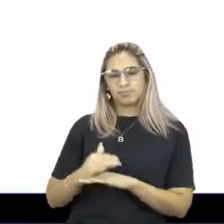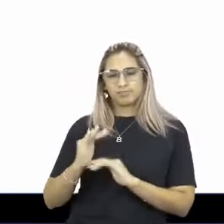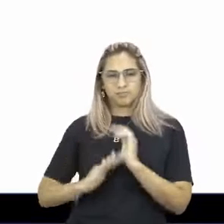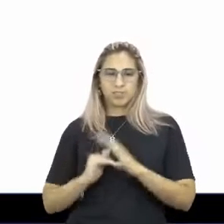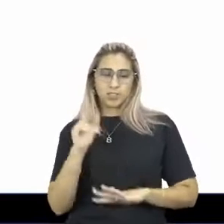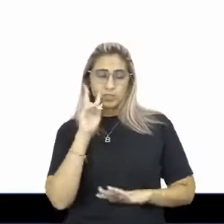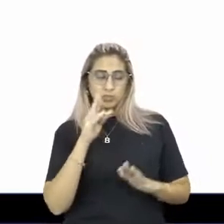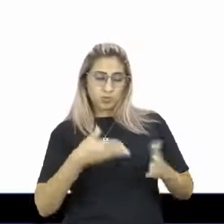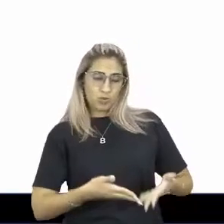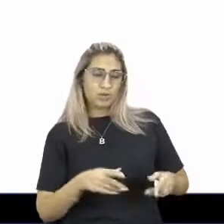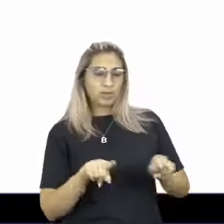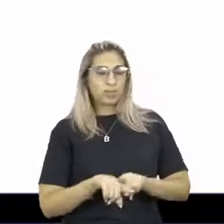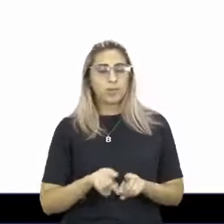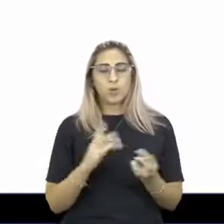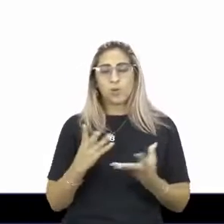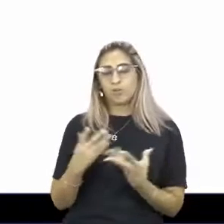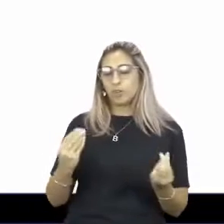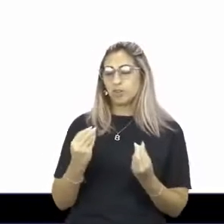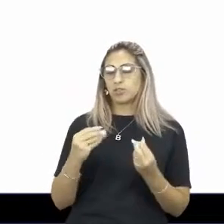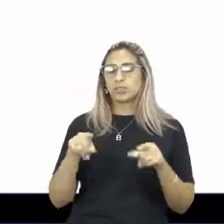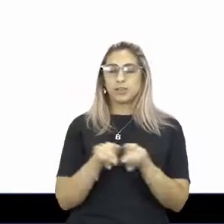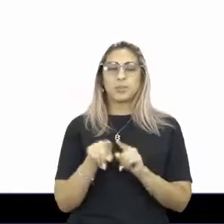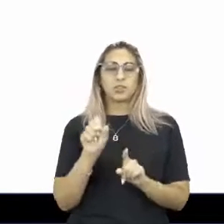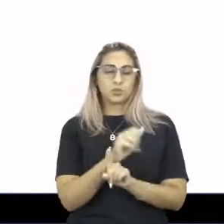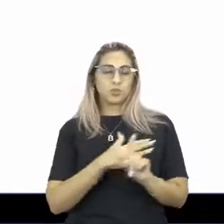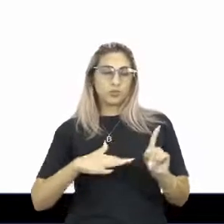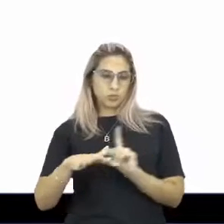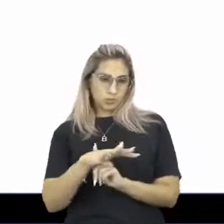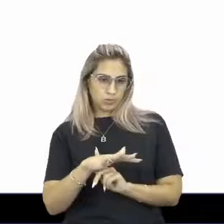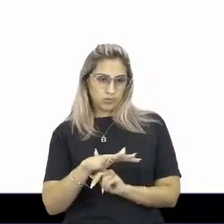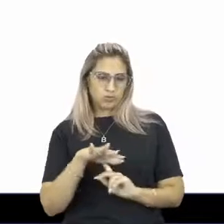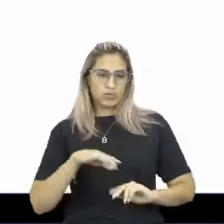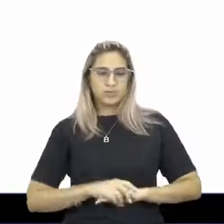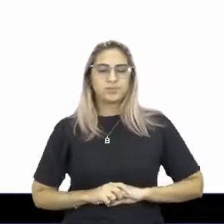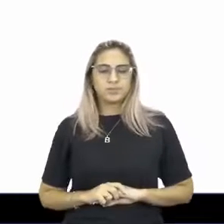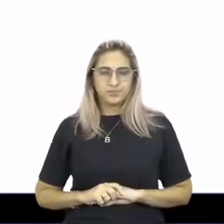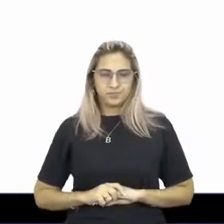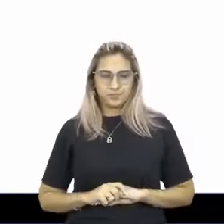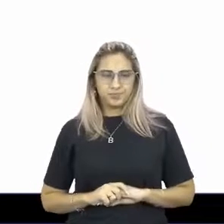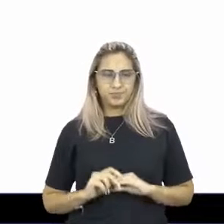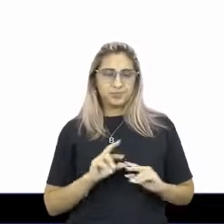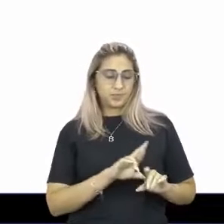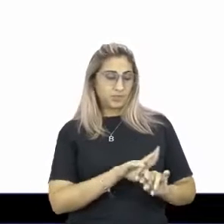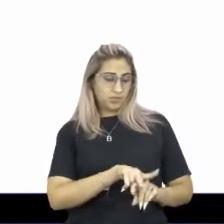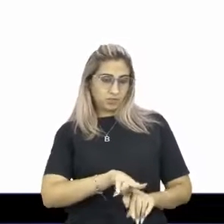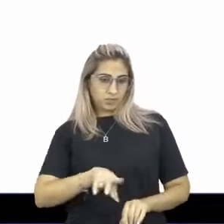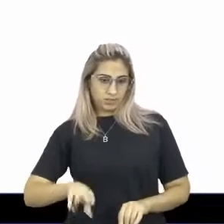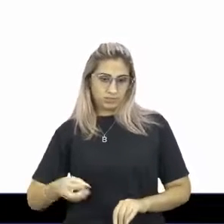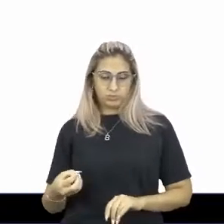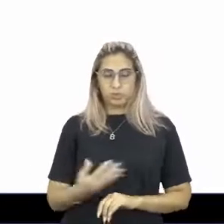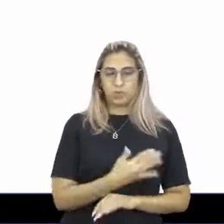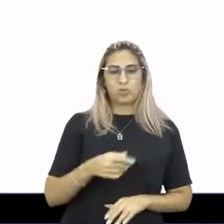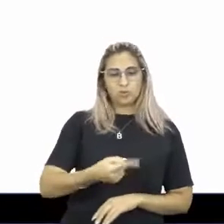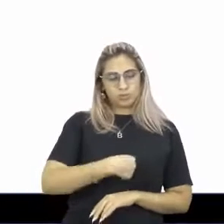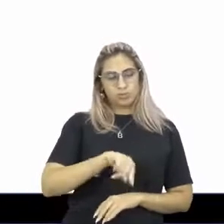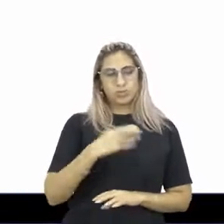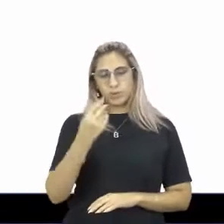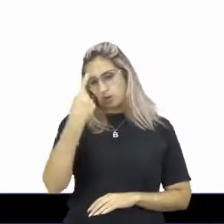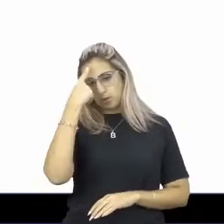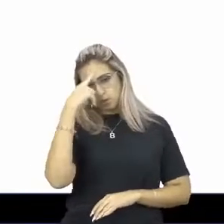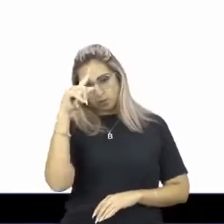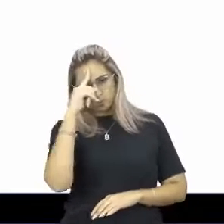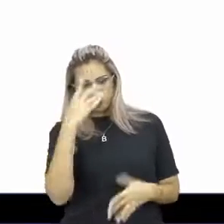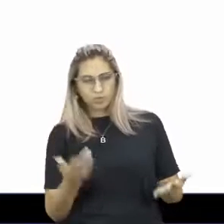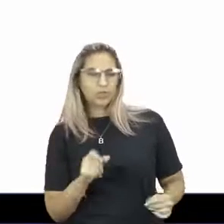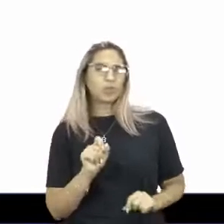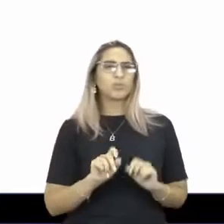de História e qualificação da disciplina de Sociologia. Para os candidatos novíssimos, se eles ficarem com muitas dúvidas assim,